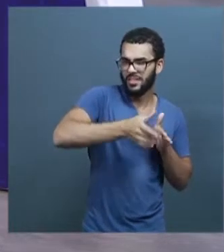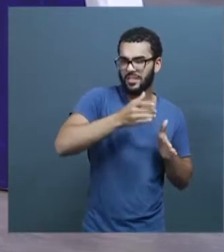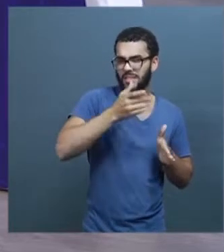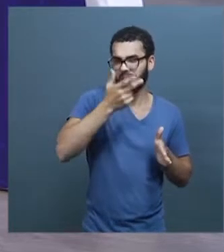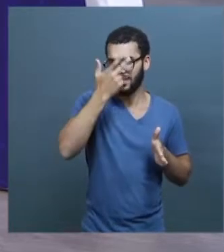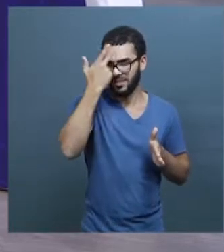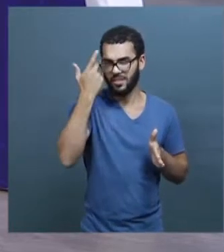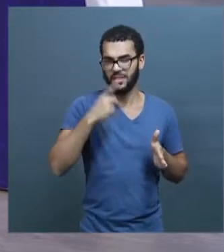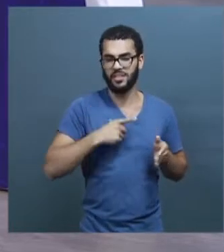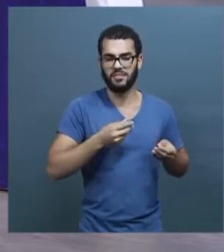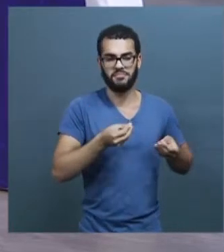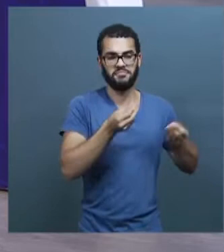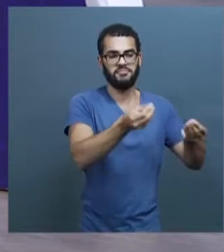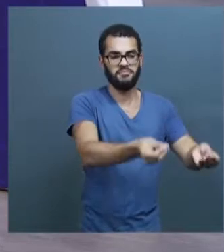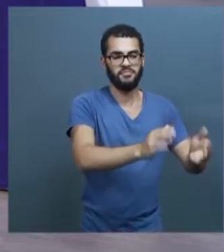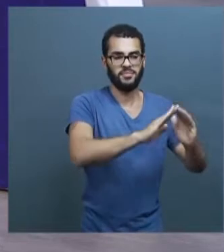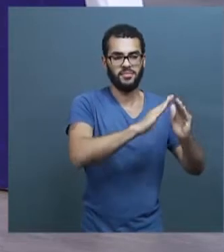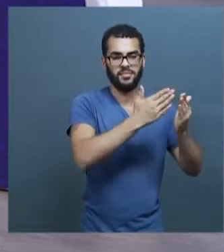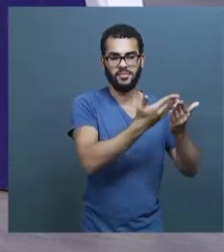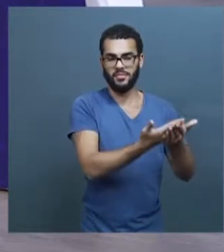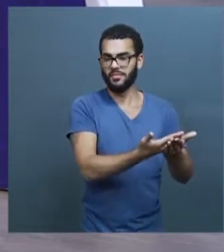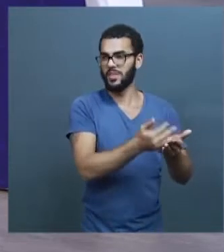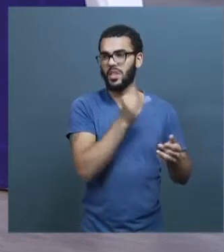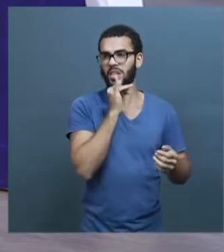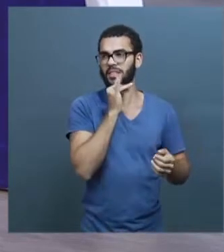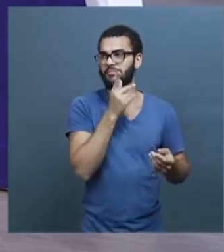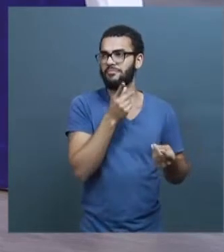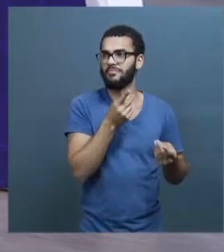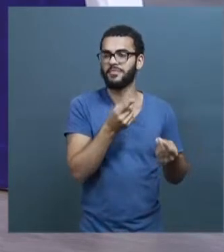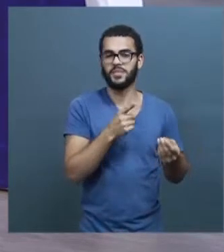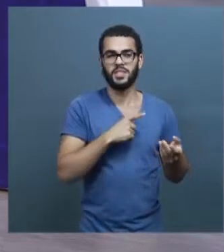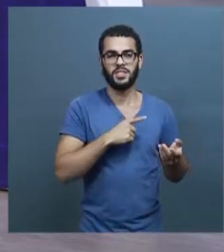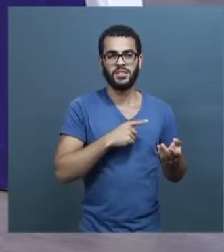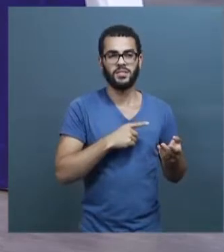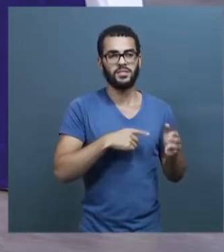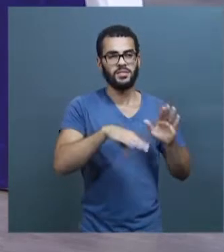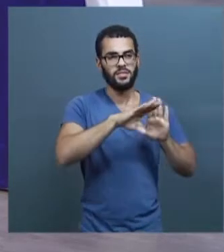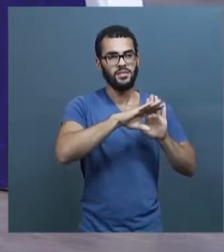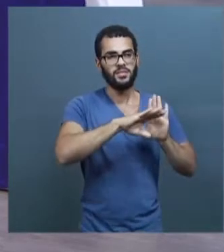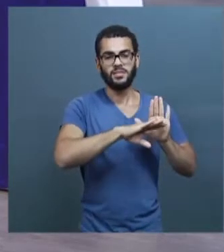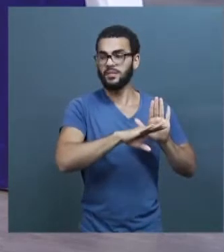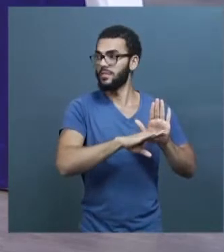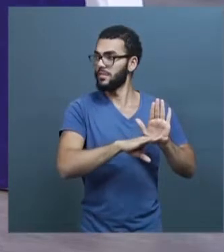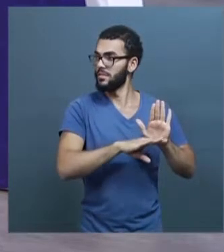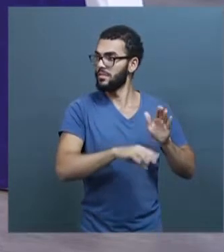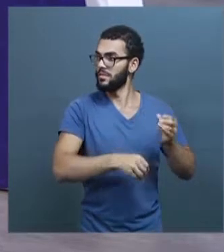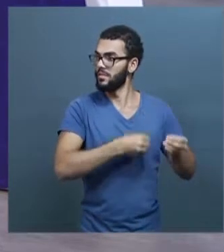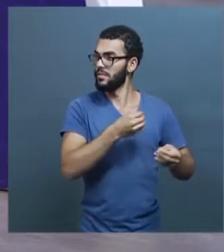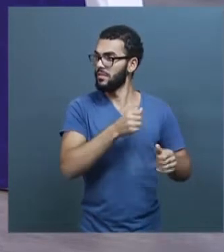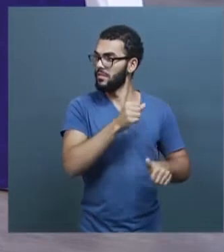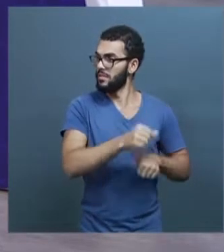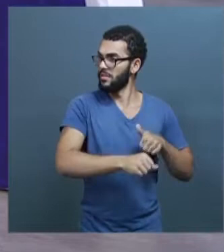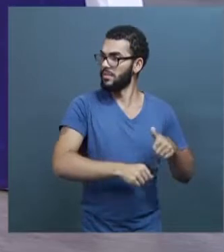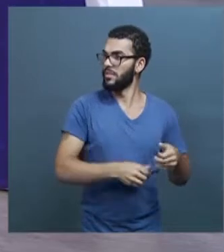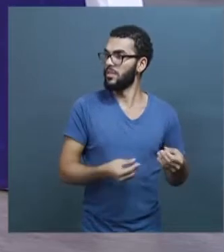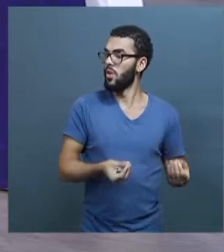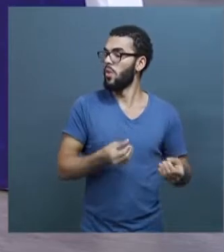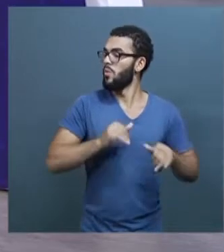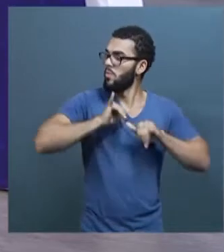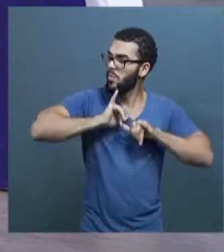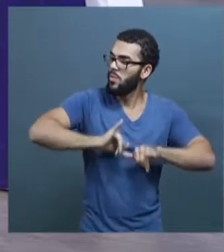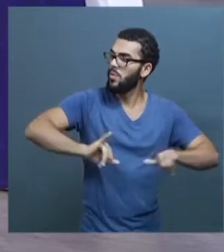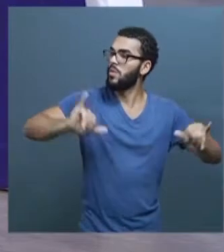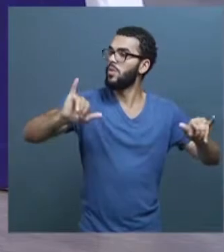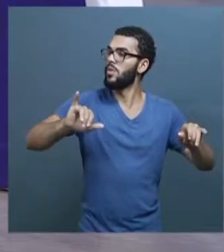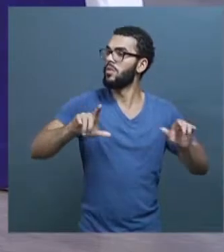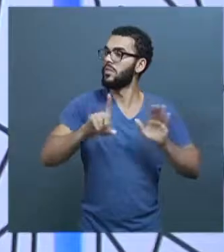esse decreto de forma como cartilha, orientando como proceder a partir de agora? Como é que foi feita essa divulgação